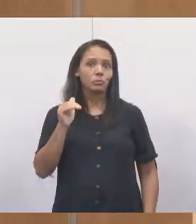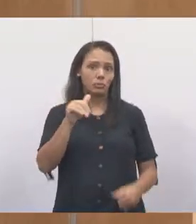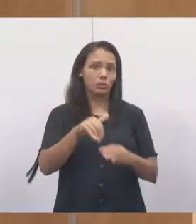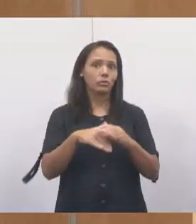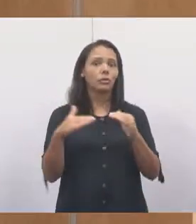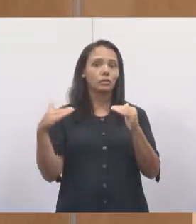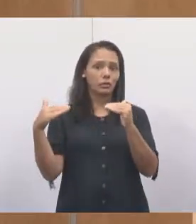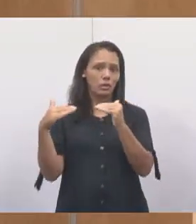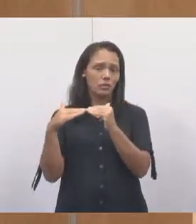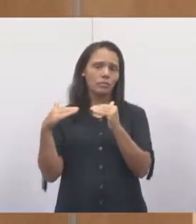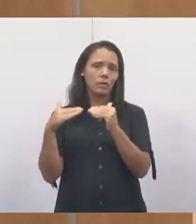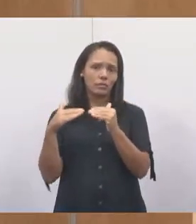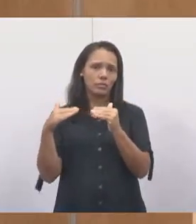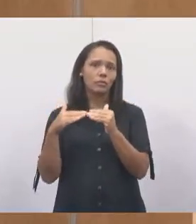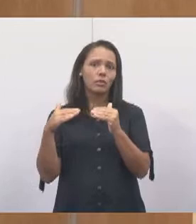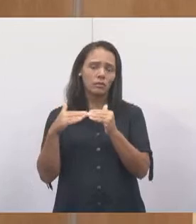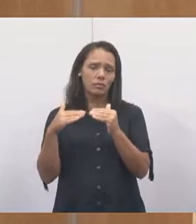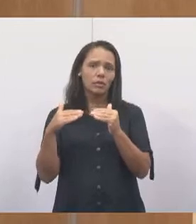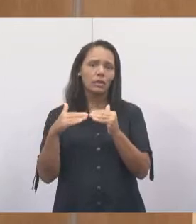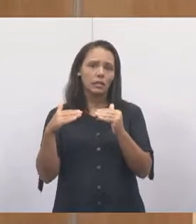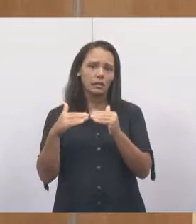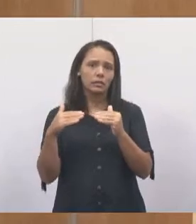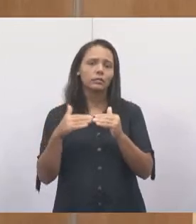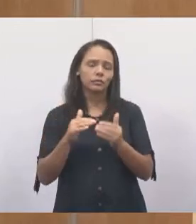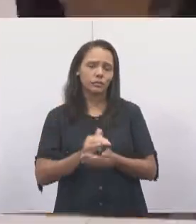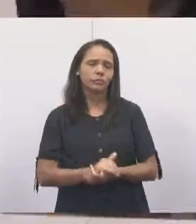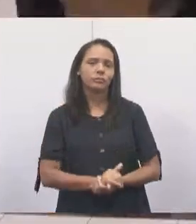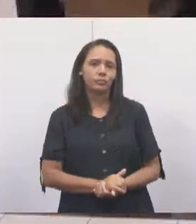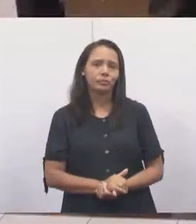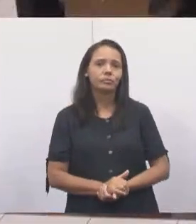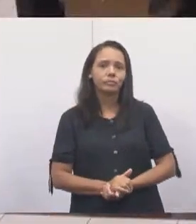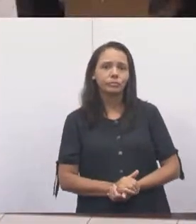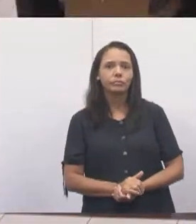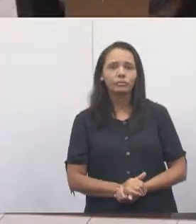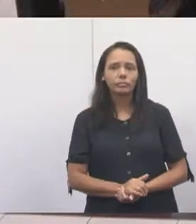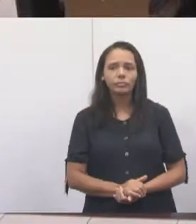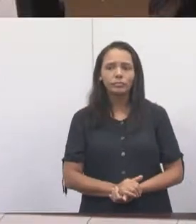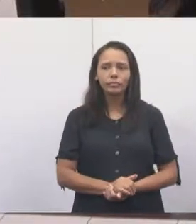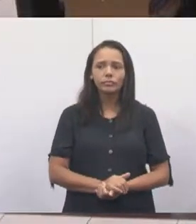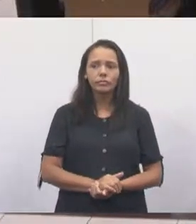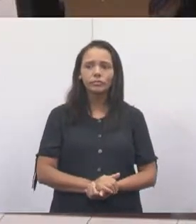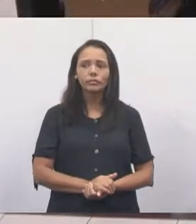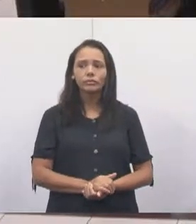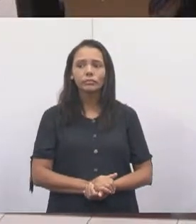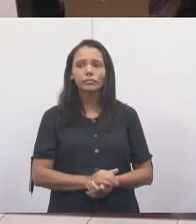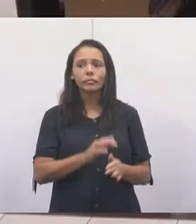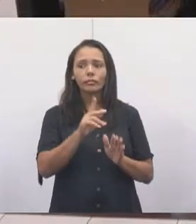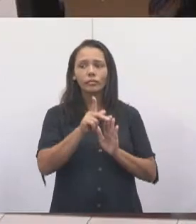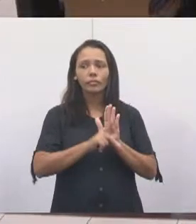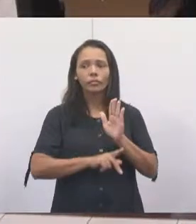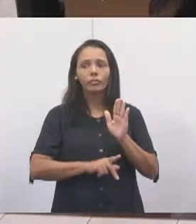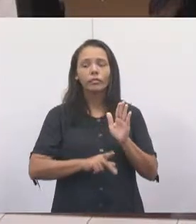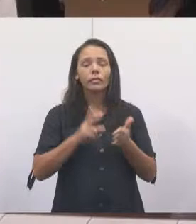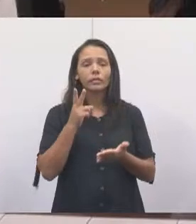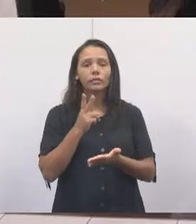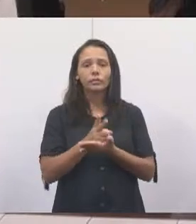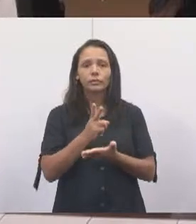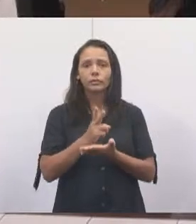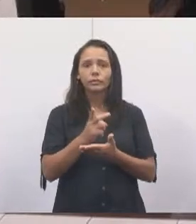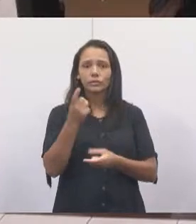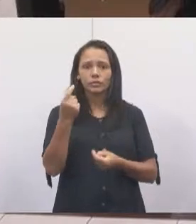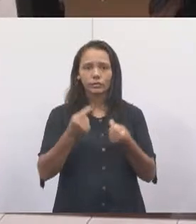favorável ao conselho tutelar. projeto continua em discussão.